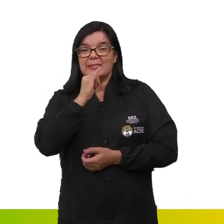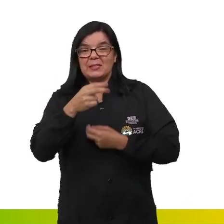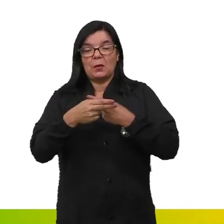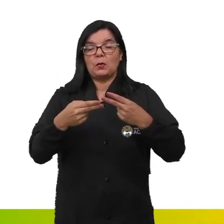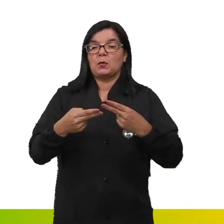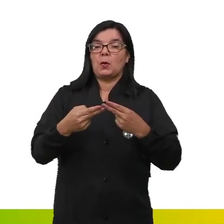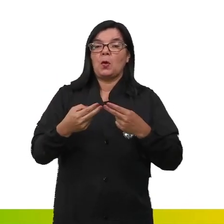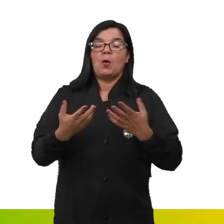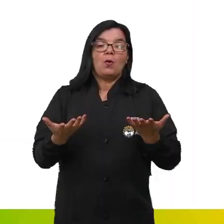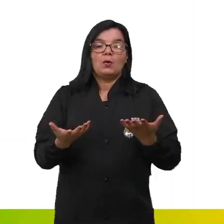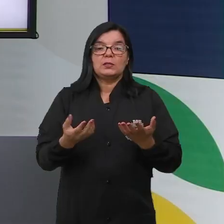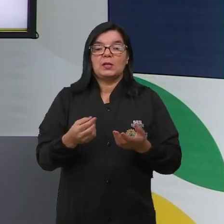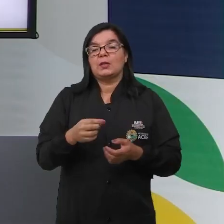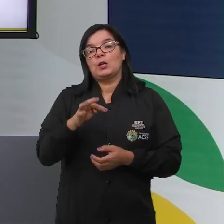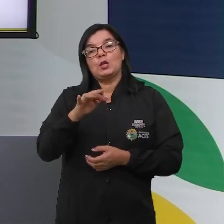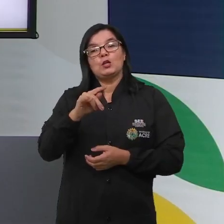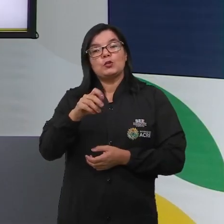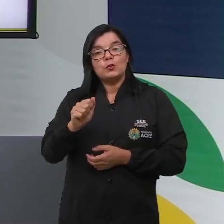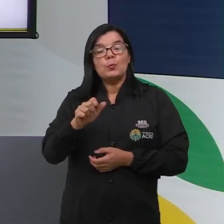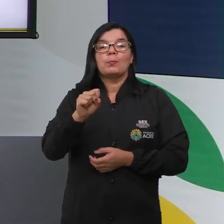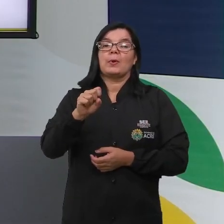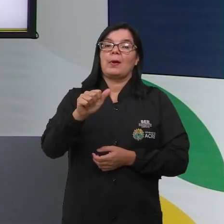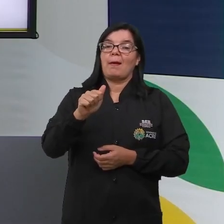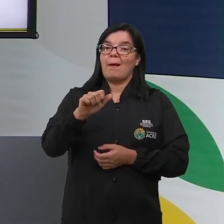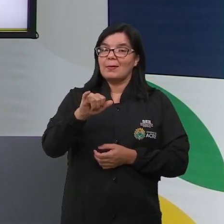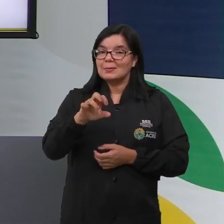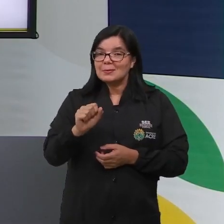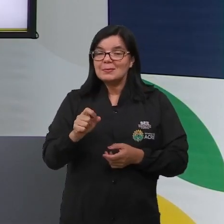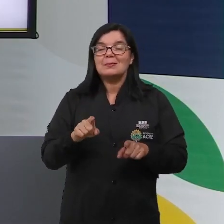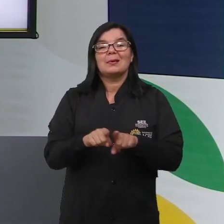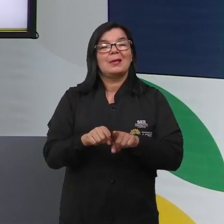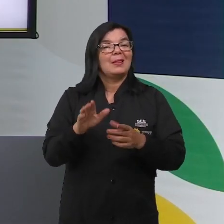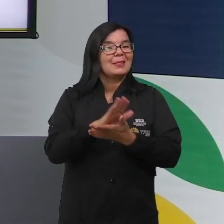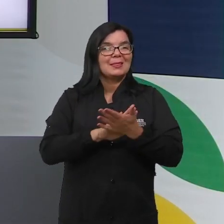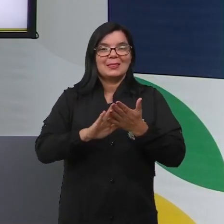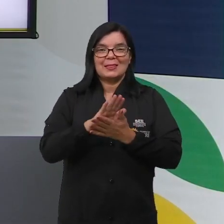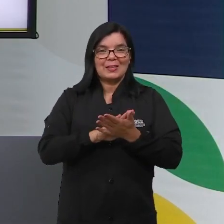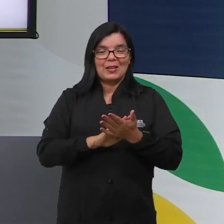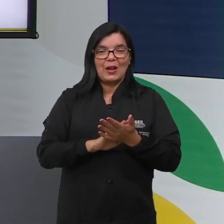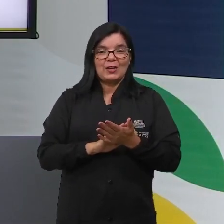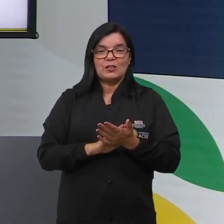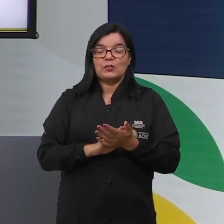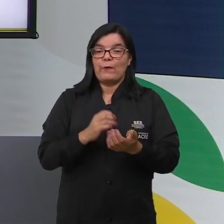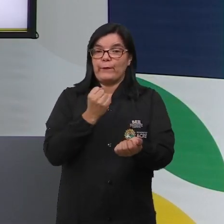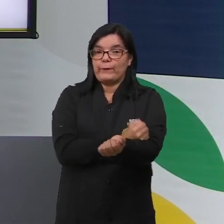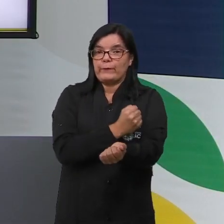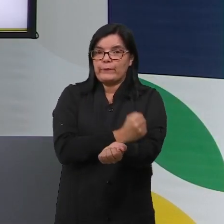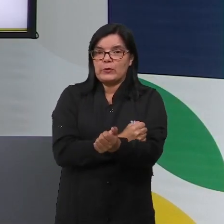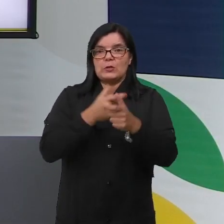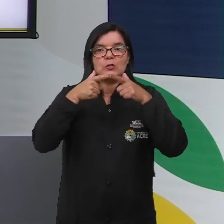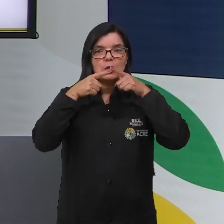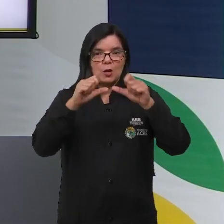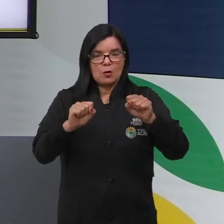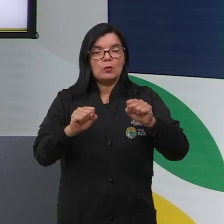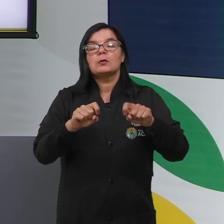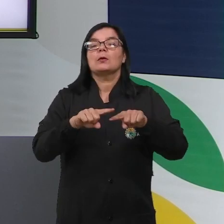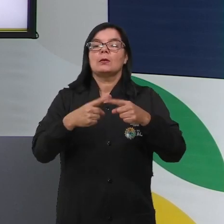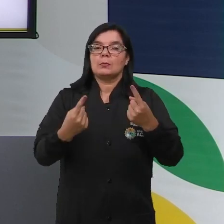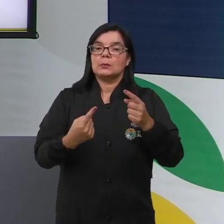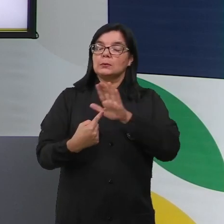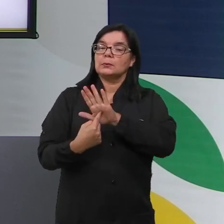coisa tipo assim. E outra dica da professora. Nada de vícios de linguagem, porque você está em